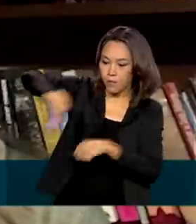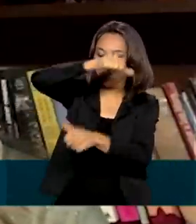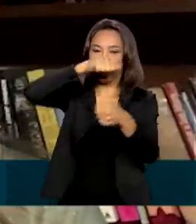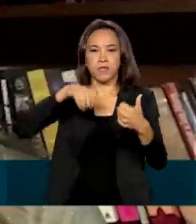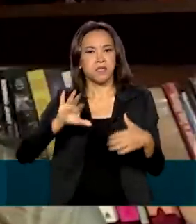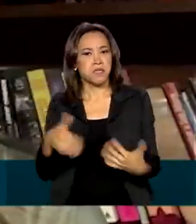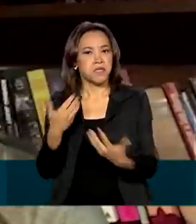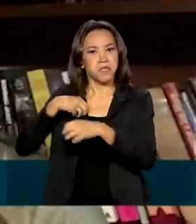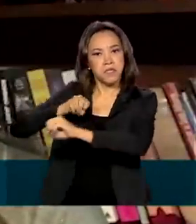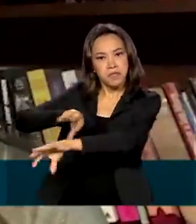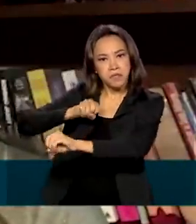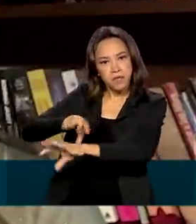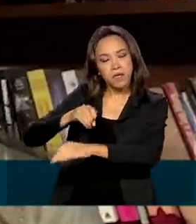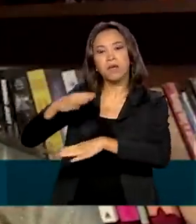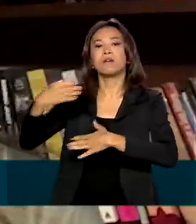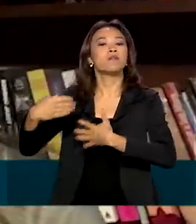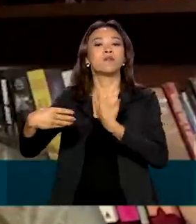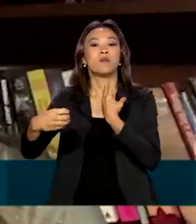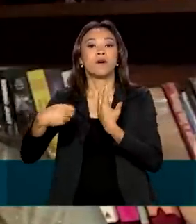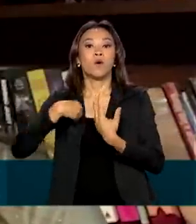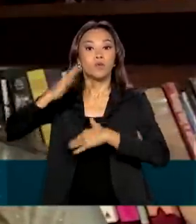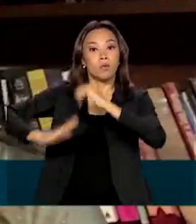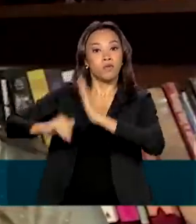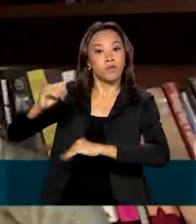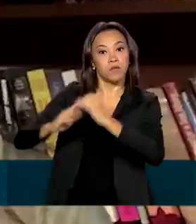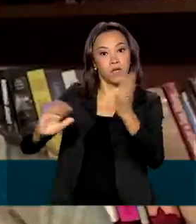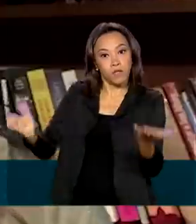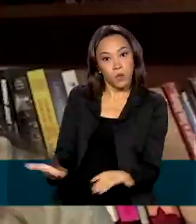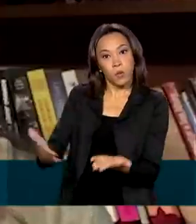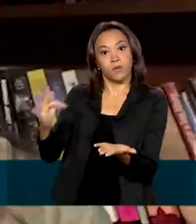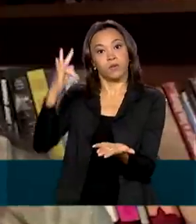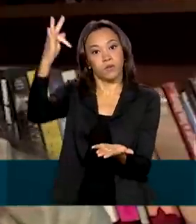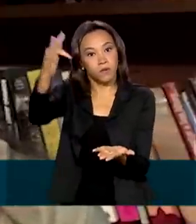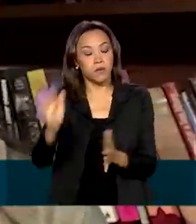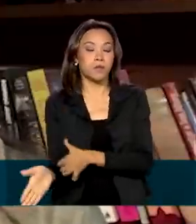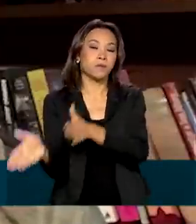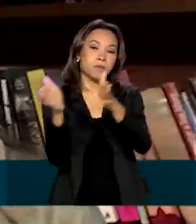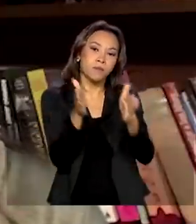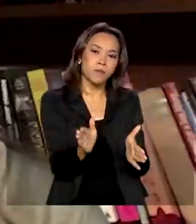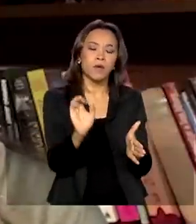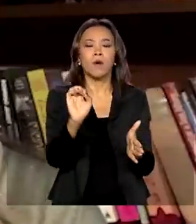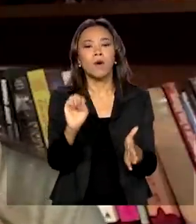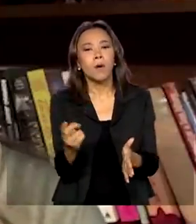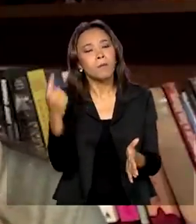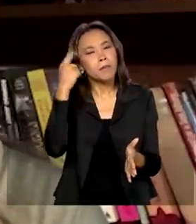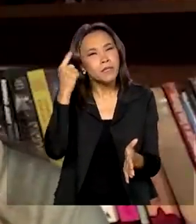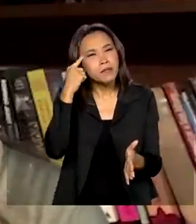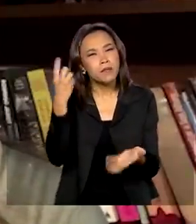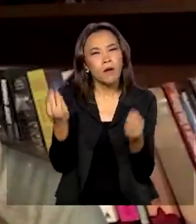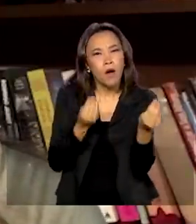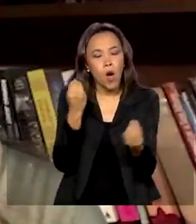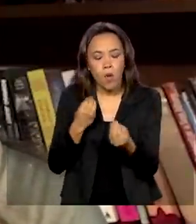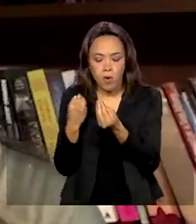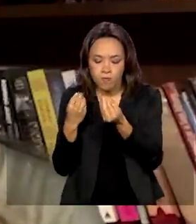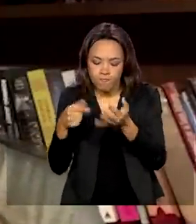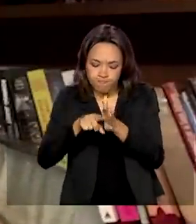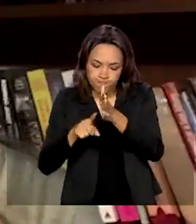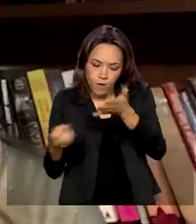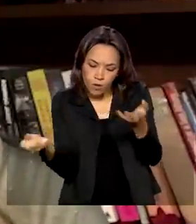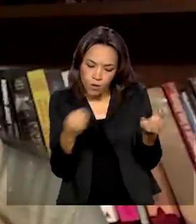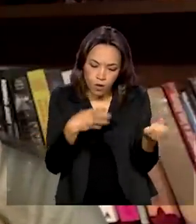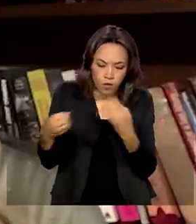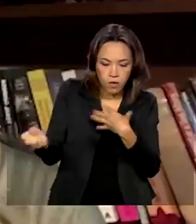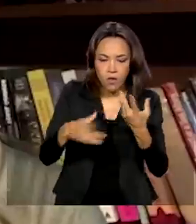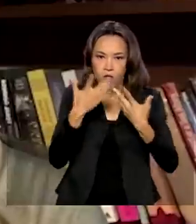ensinando qualificando os profissionais do presente do futuro seja pensando desenvolvendo inovando em